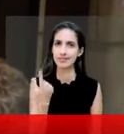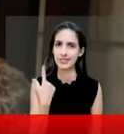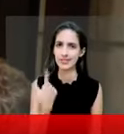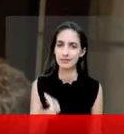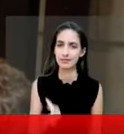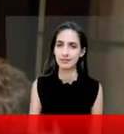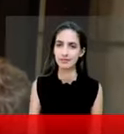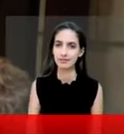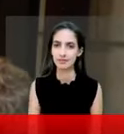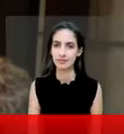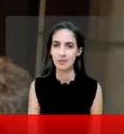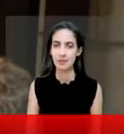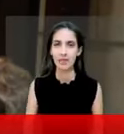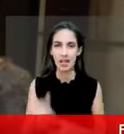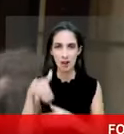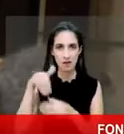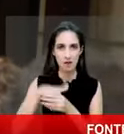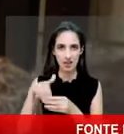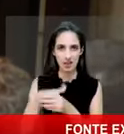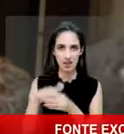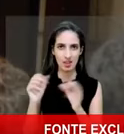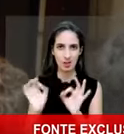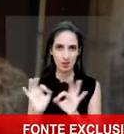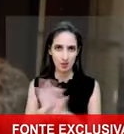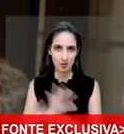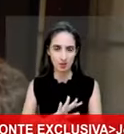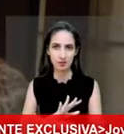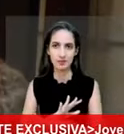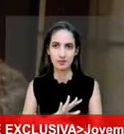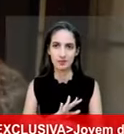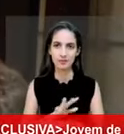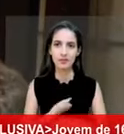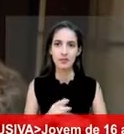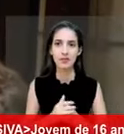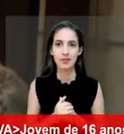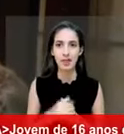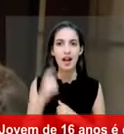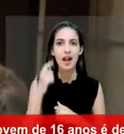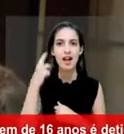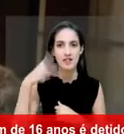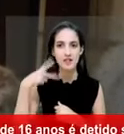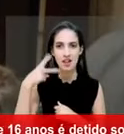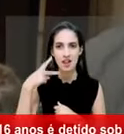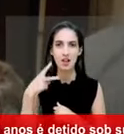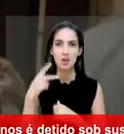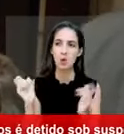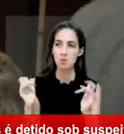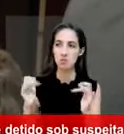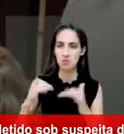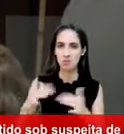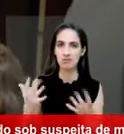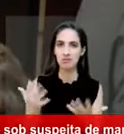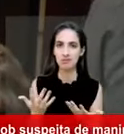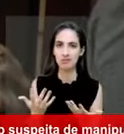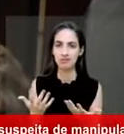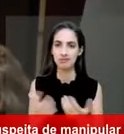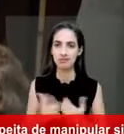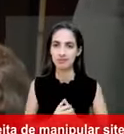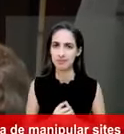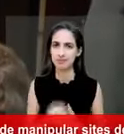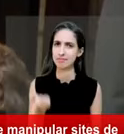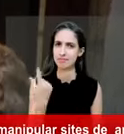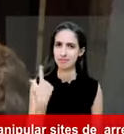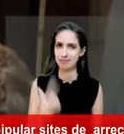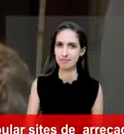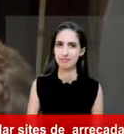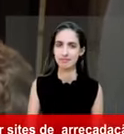essa votação ser encerrada, aparecem mais 40 vereadores no plenário. Eu também acho curioso, e aí